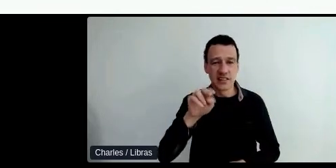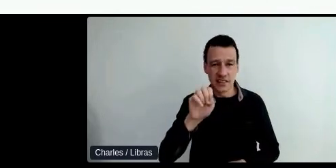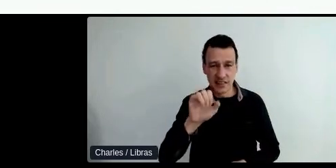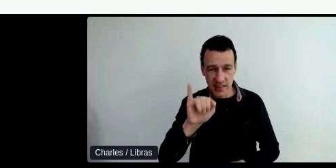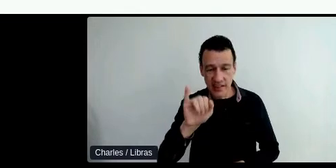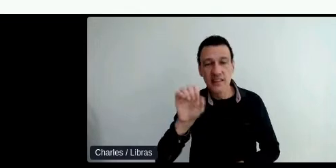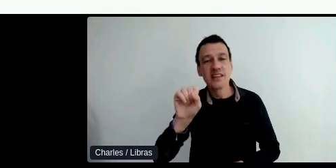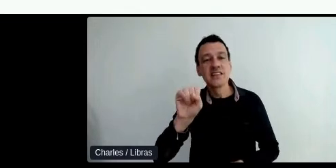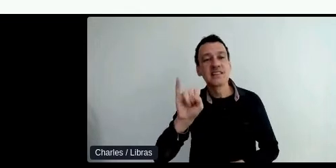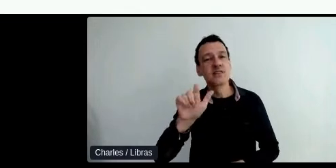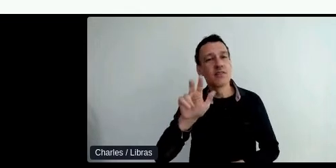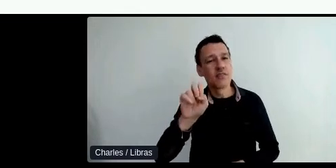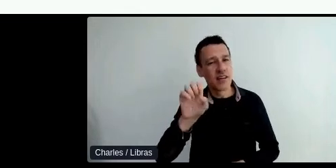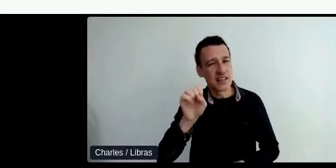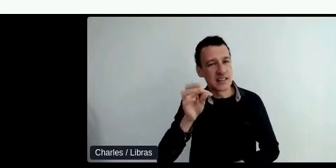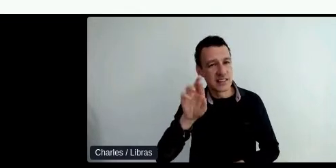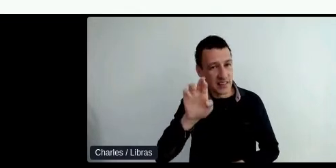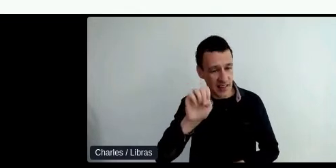44 anos,